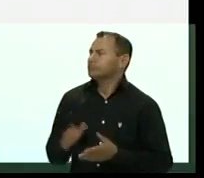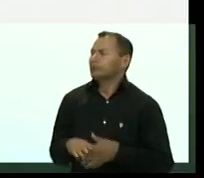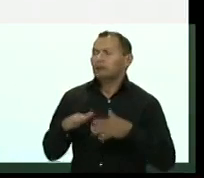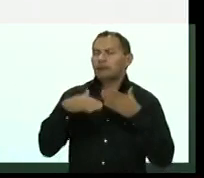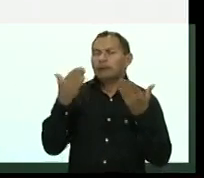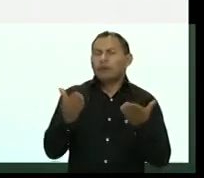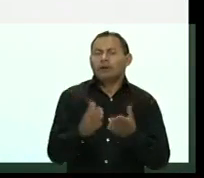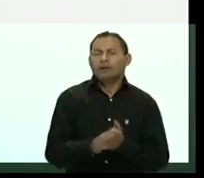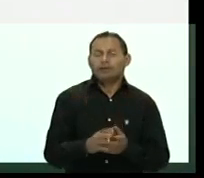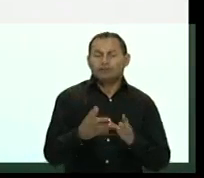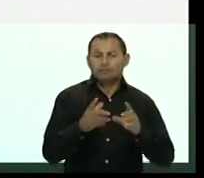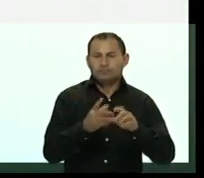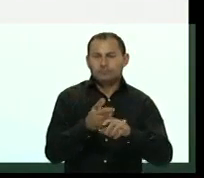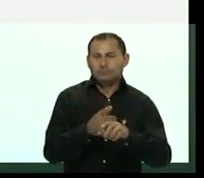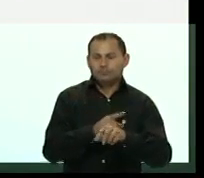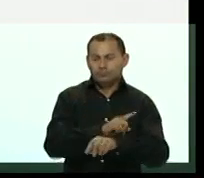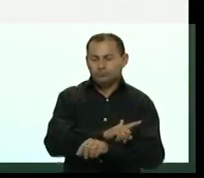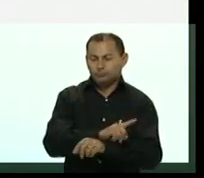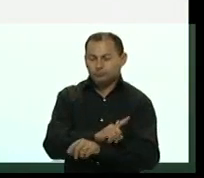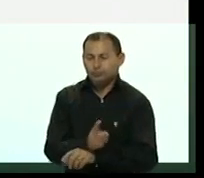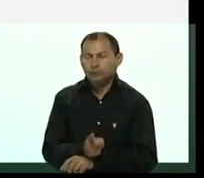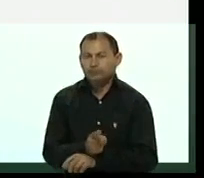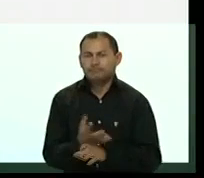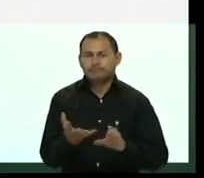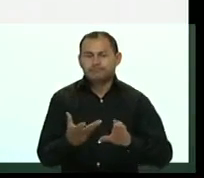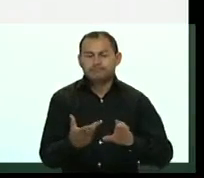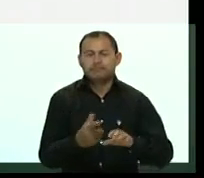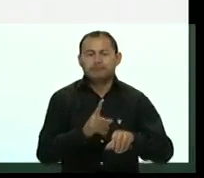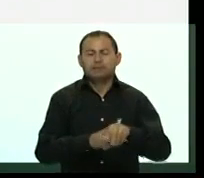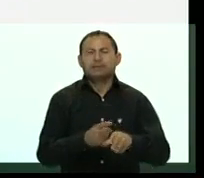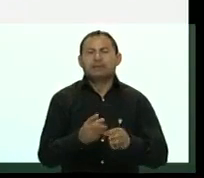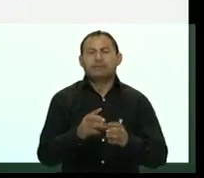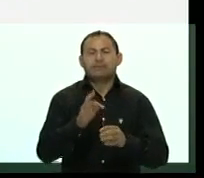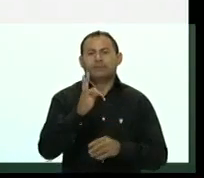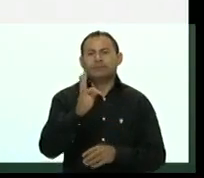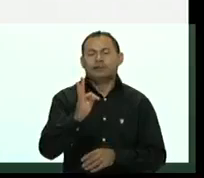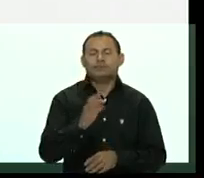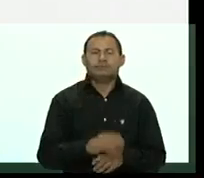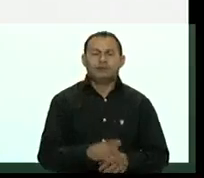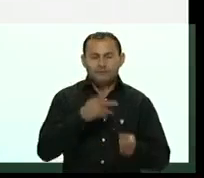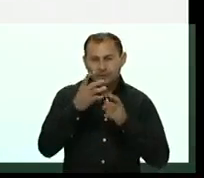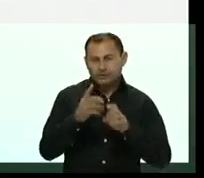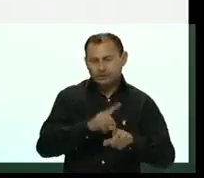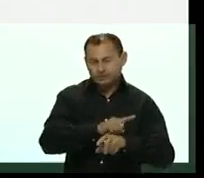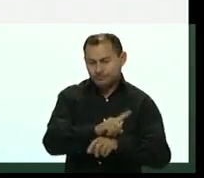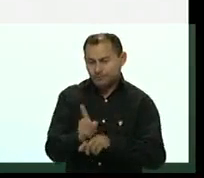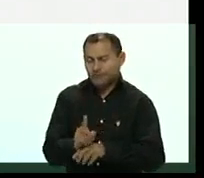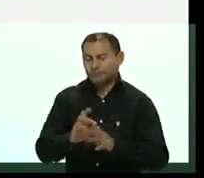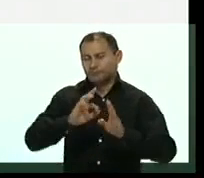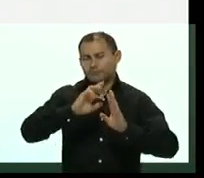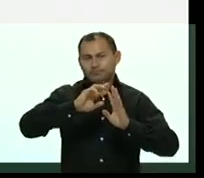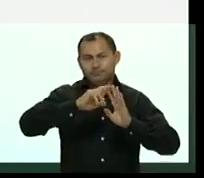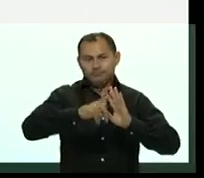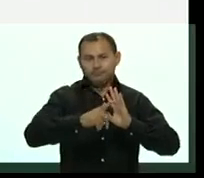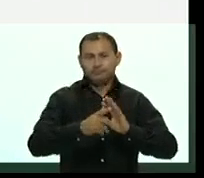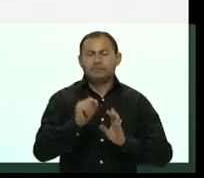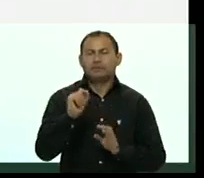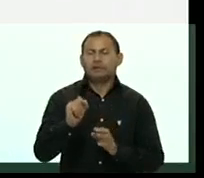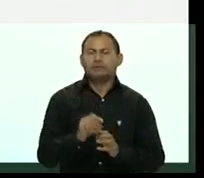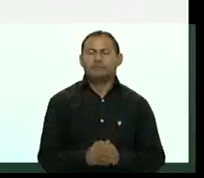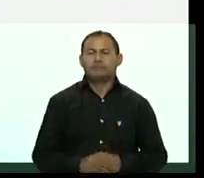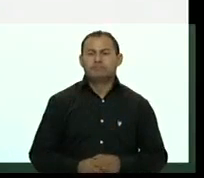é a aceleração do peso nesse instante t? Se eu estou falando de aceleração, é uma variação do